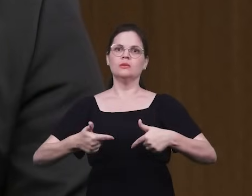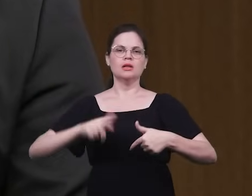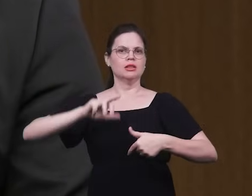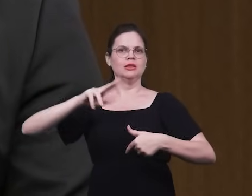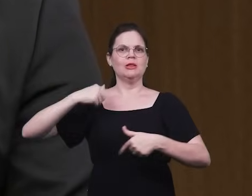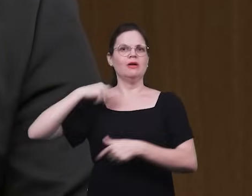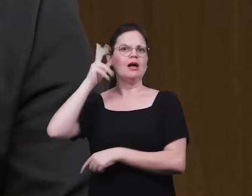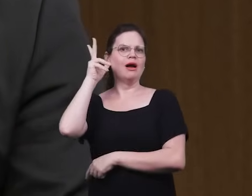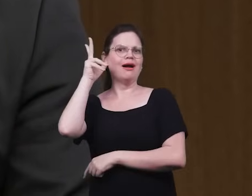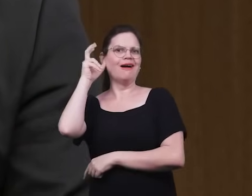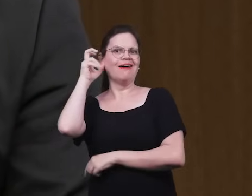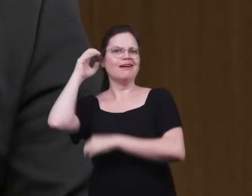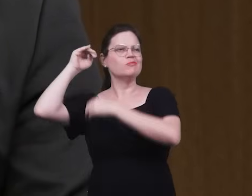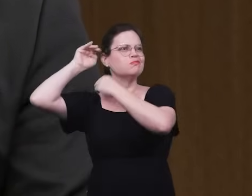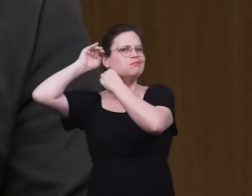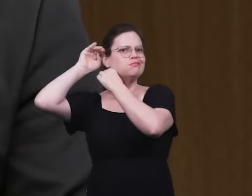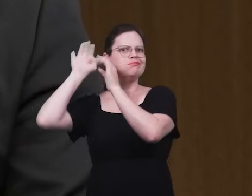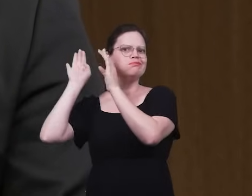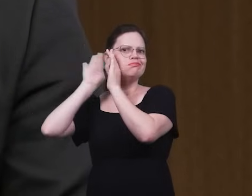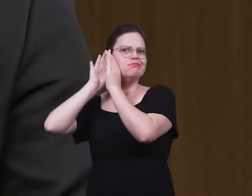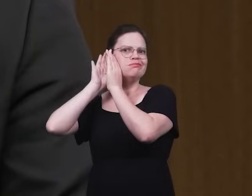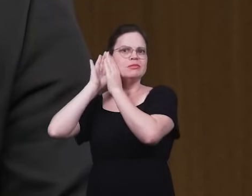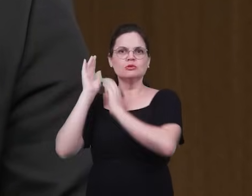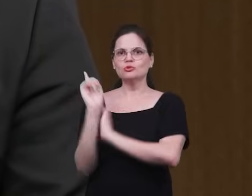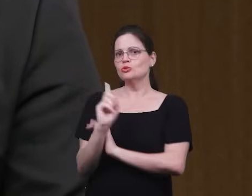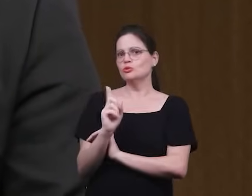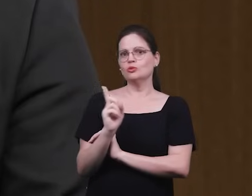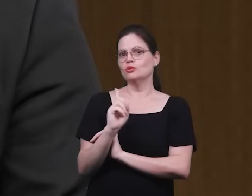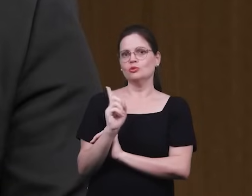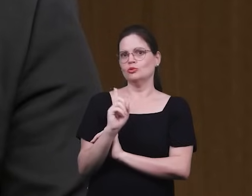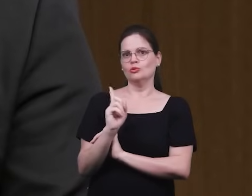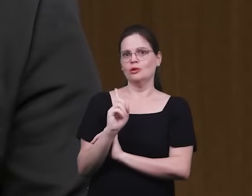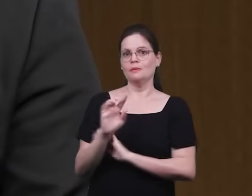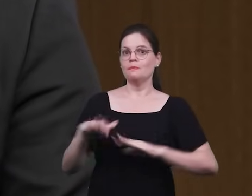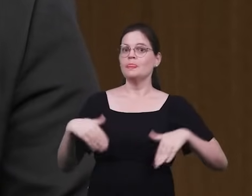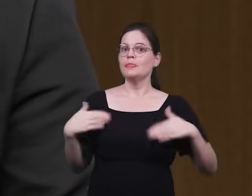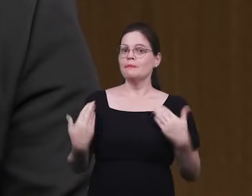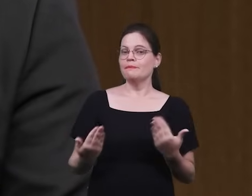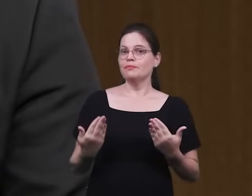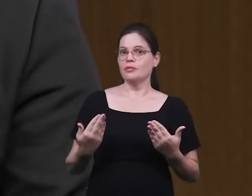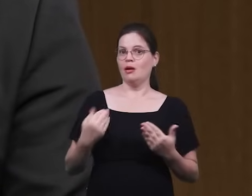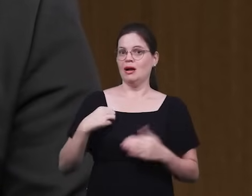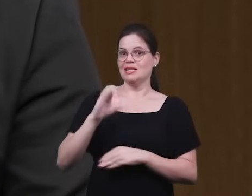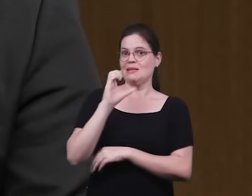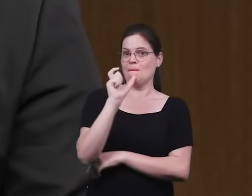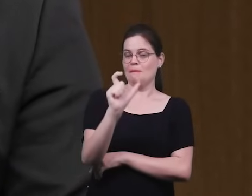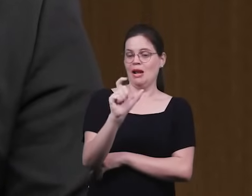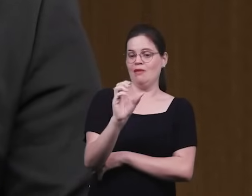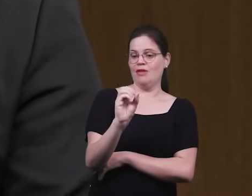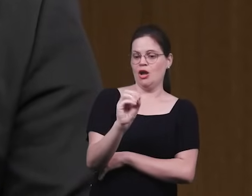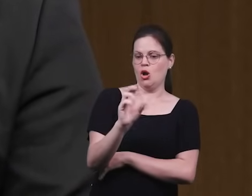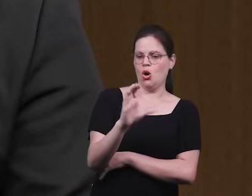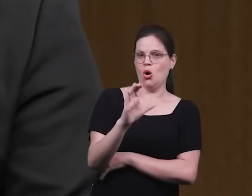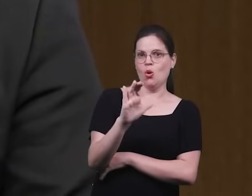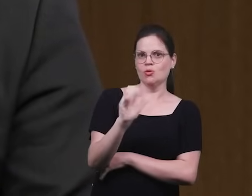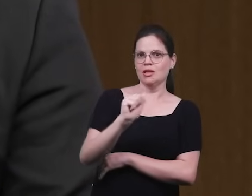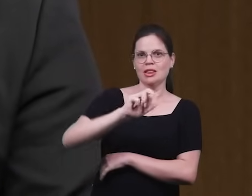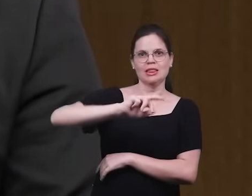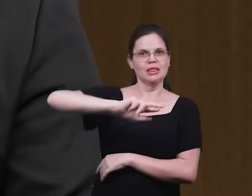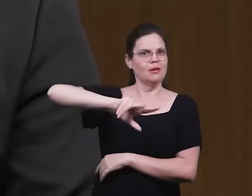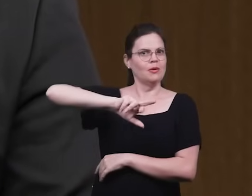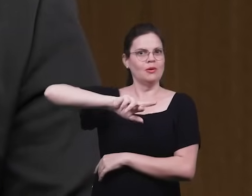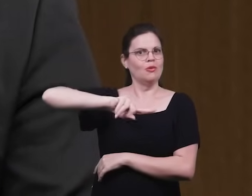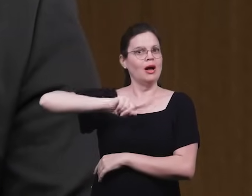essa esse conselho do Espírito Santo para vencer as outras vozes que estão ao nosso redor o conselho